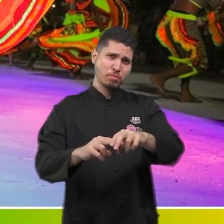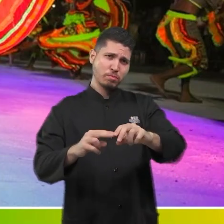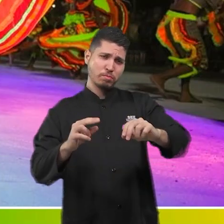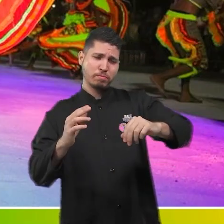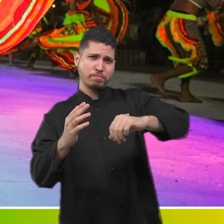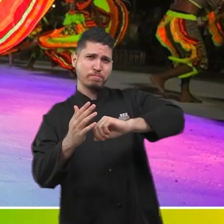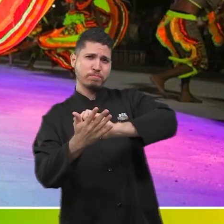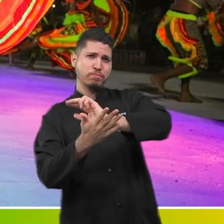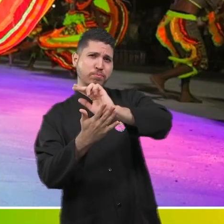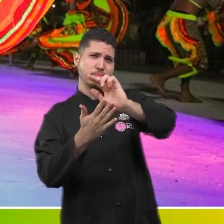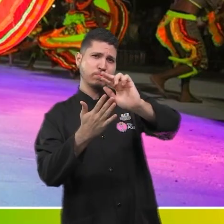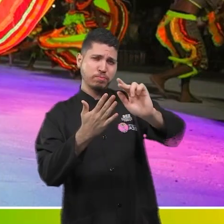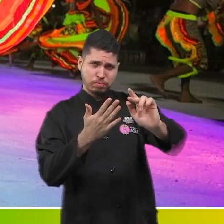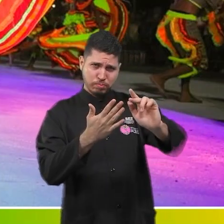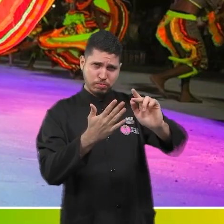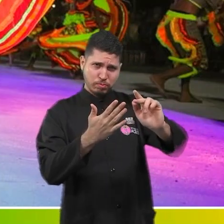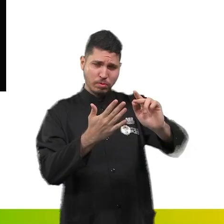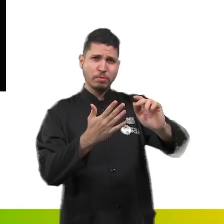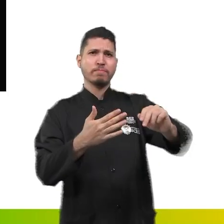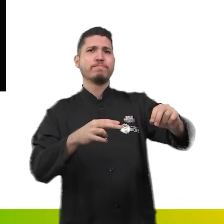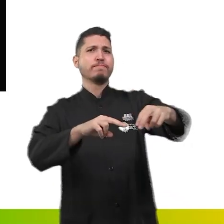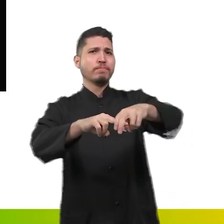é plural, né?